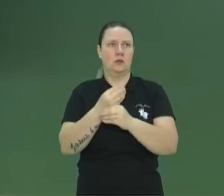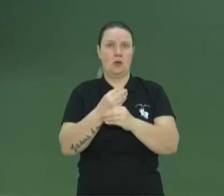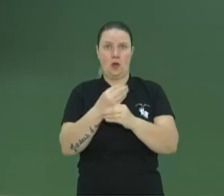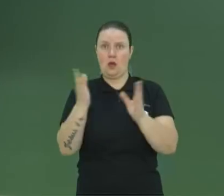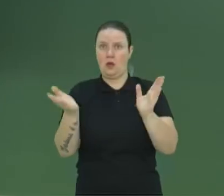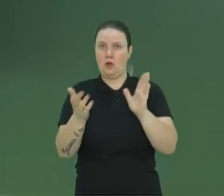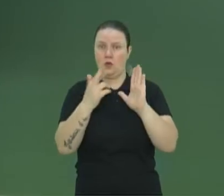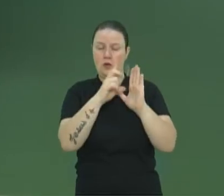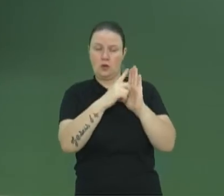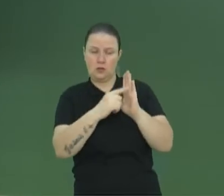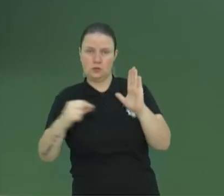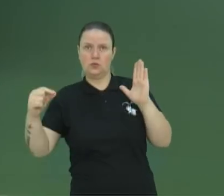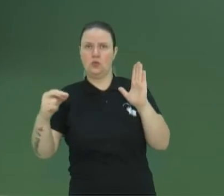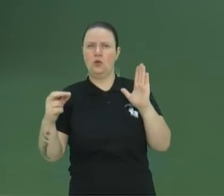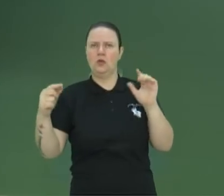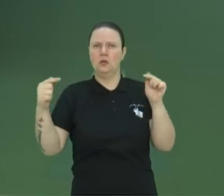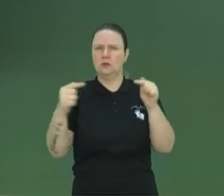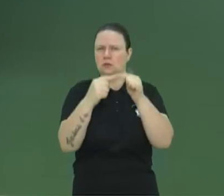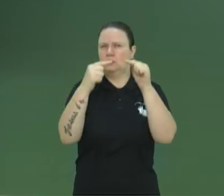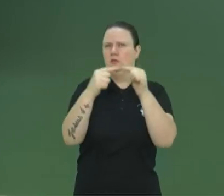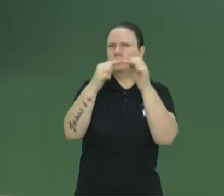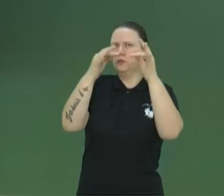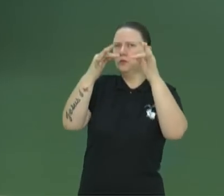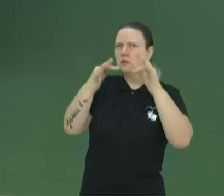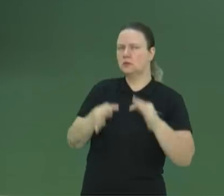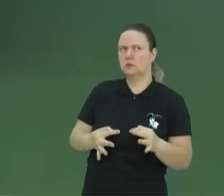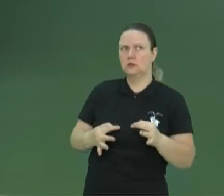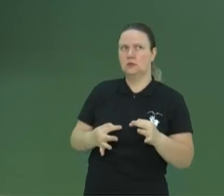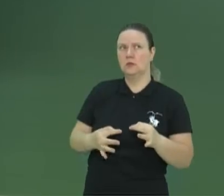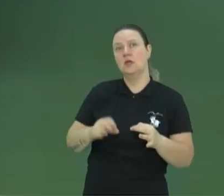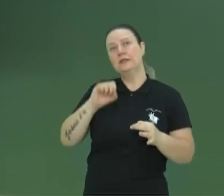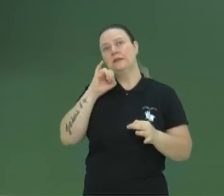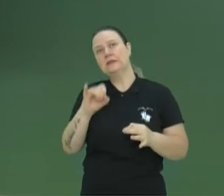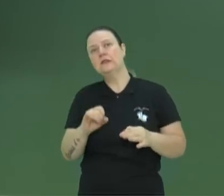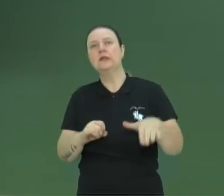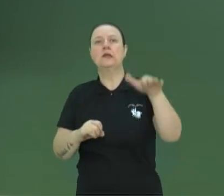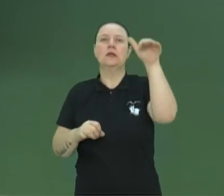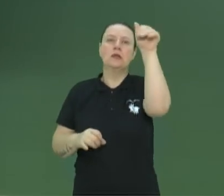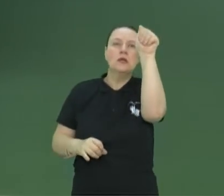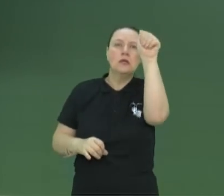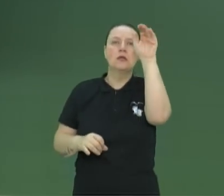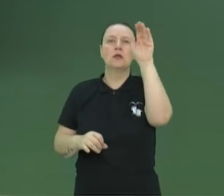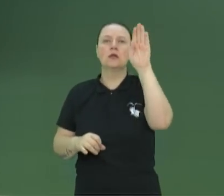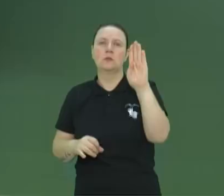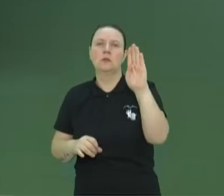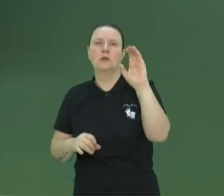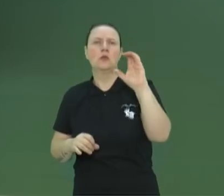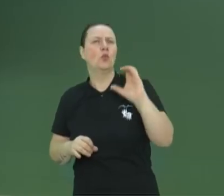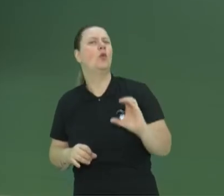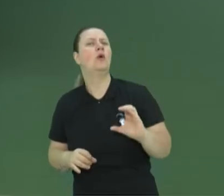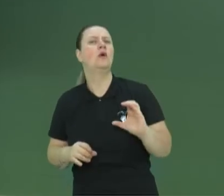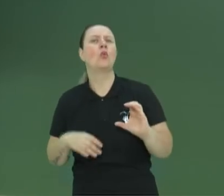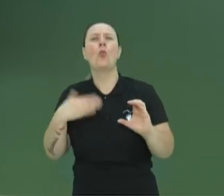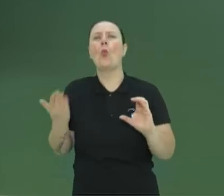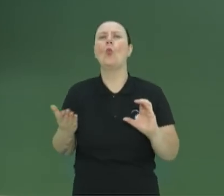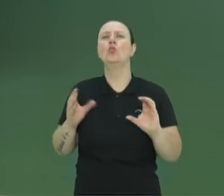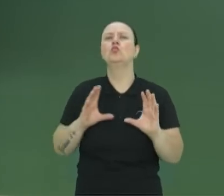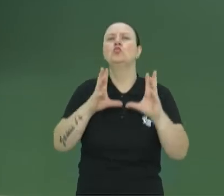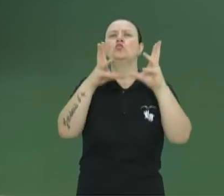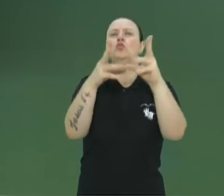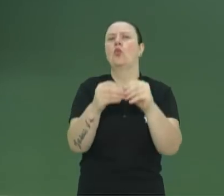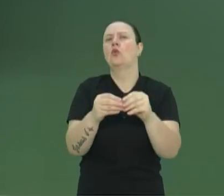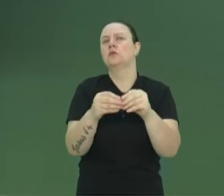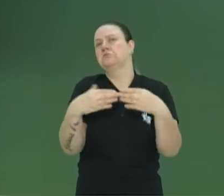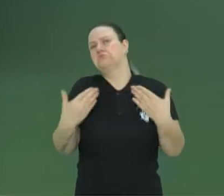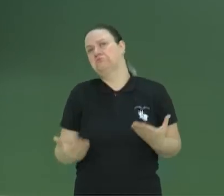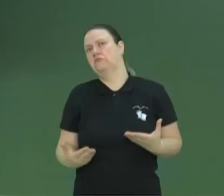X nas quais matrizes são identidades. Se é só a matriz A, se a B também é, se a C também é uma matriz identidade ou, né, apenas